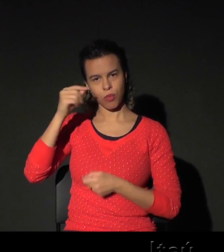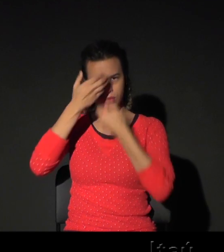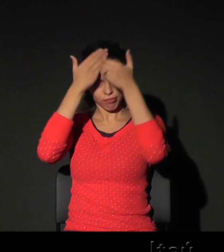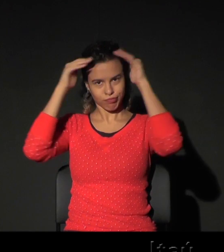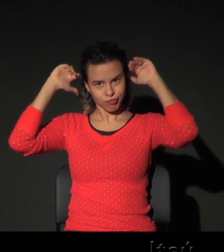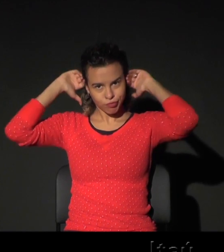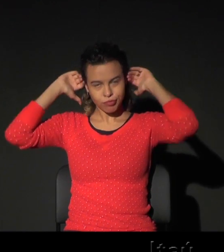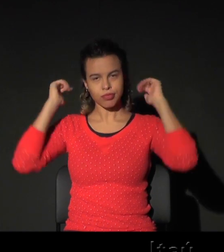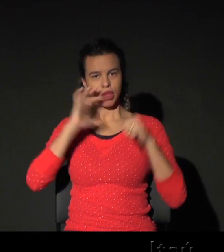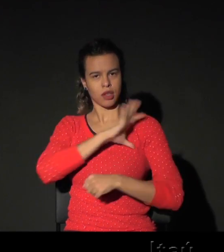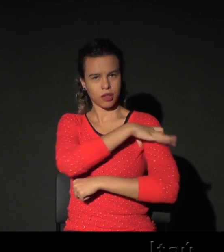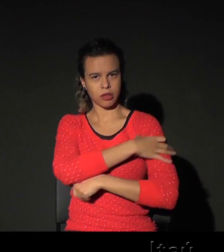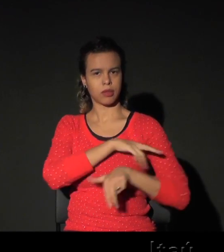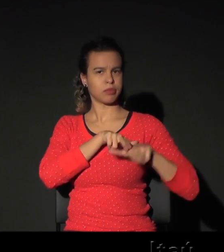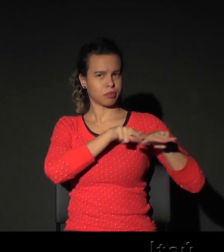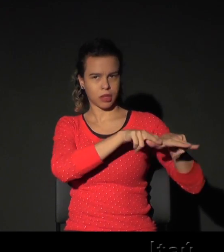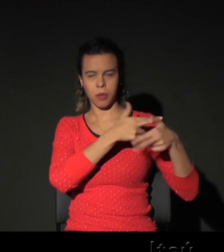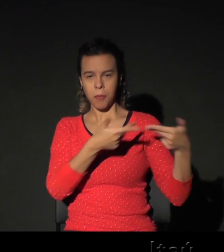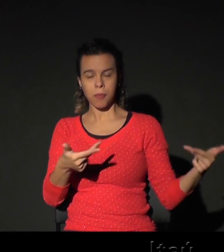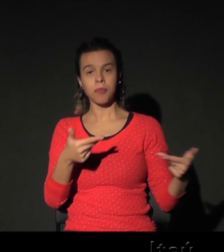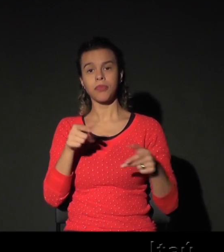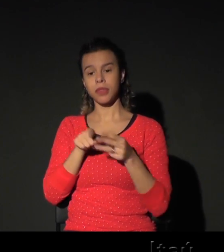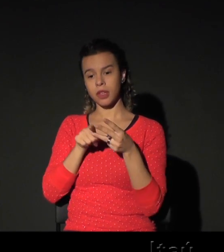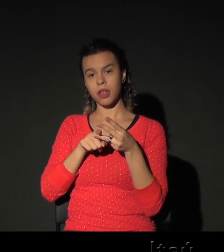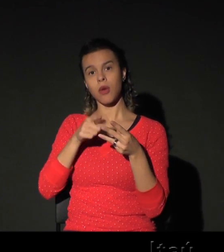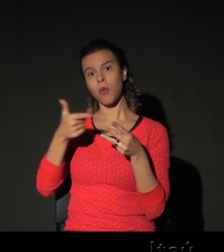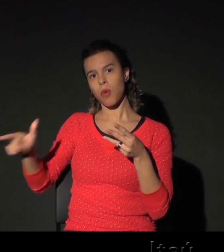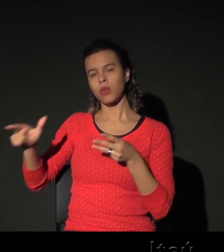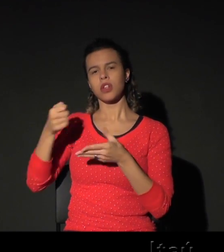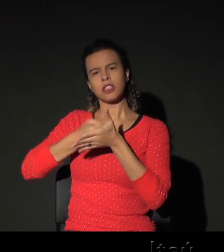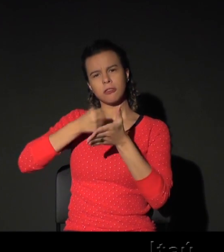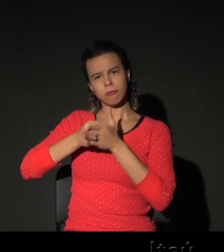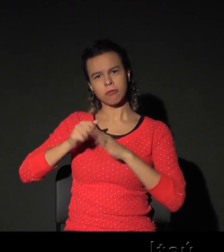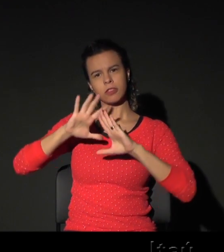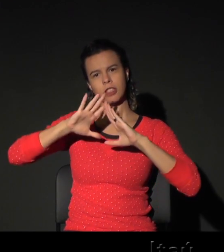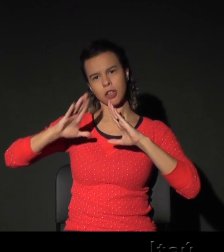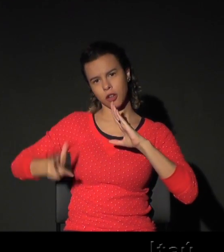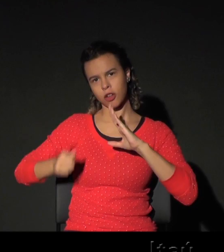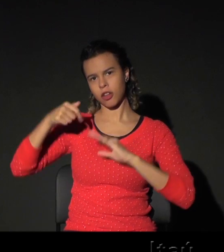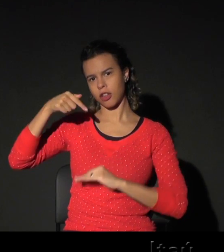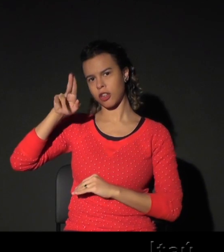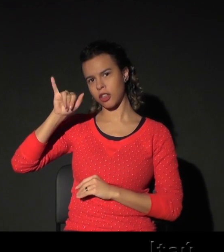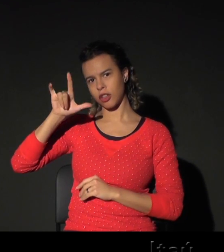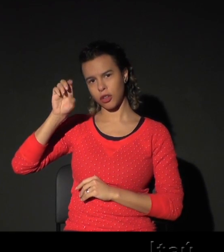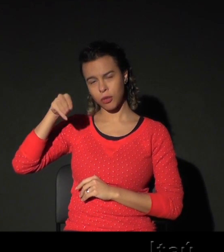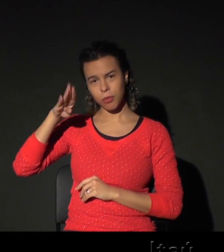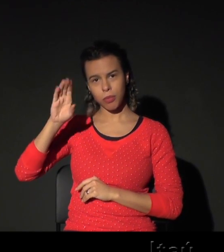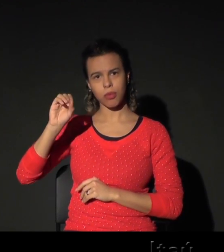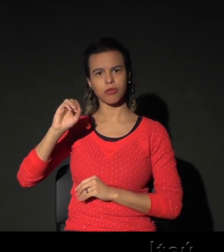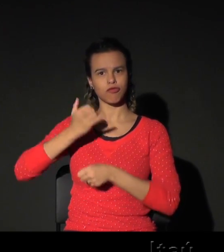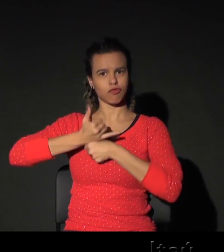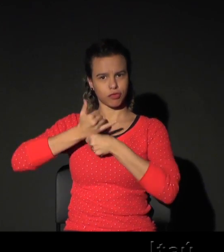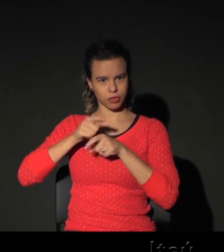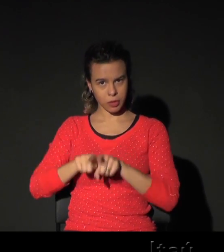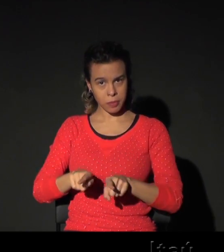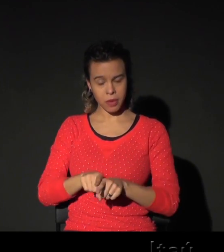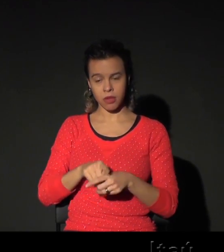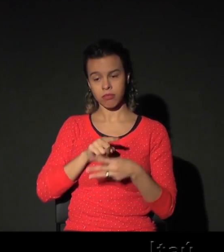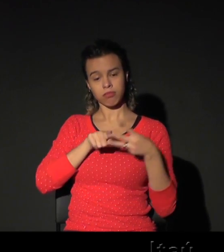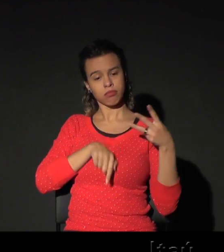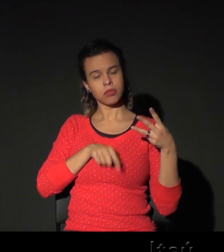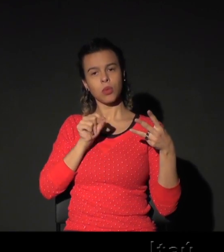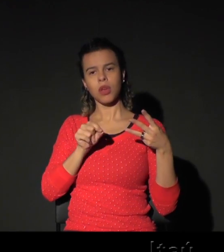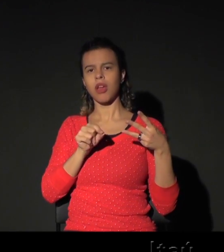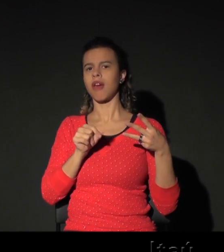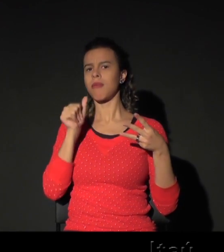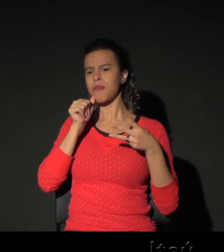e uma característica dessas mulheres é extraordinária primeiro que são grupos sobrevivente né dessa dominação do patriarcalismo das